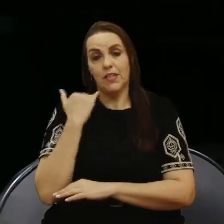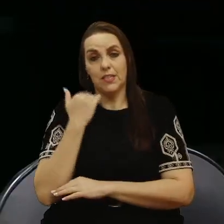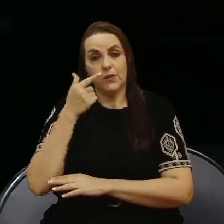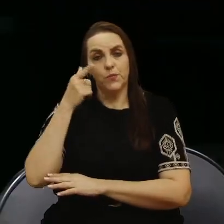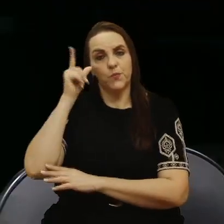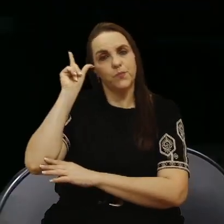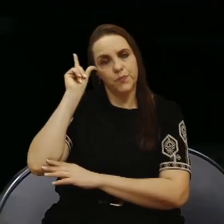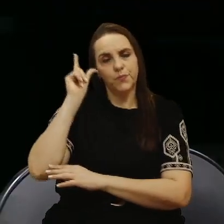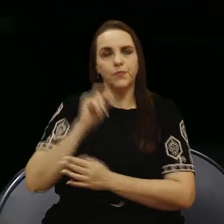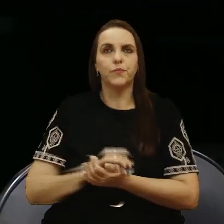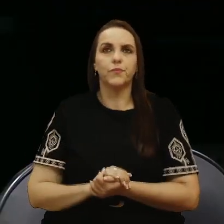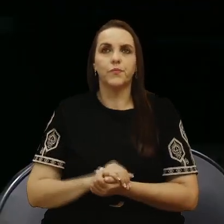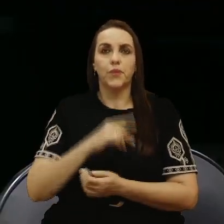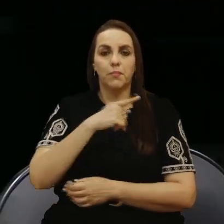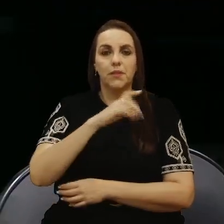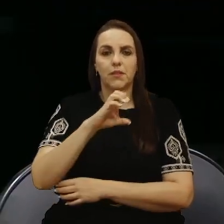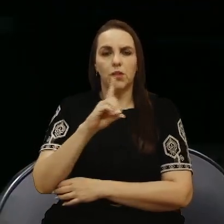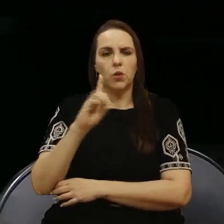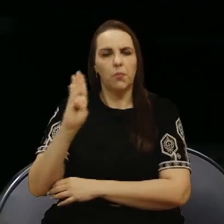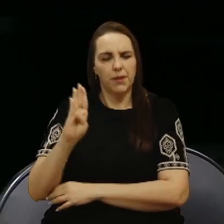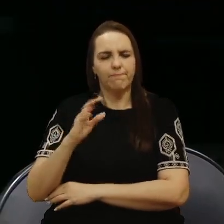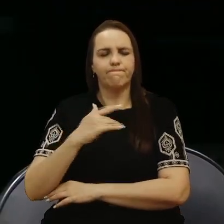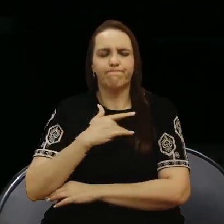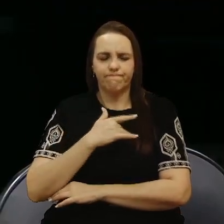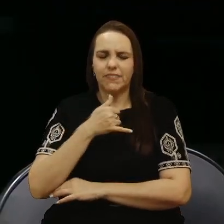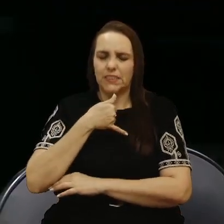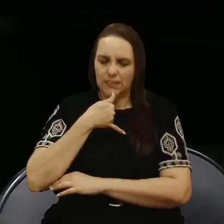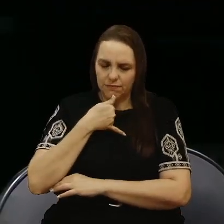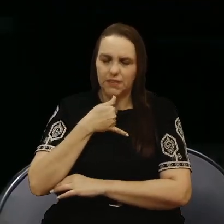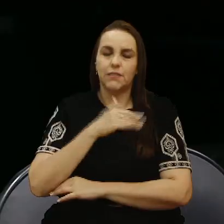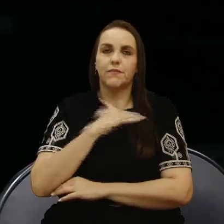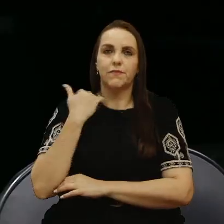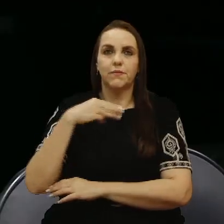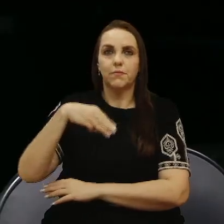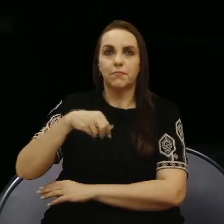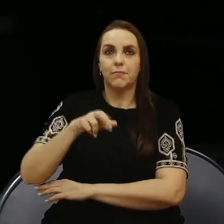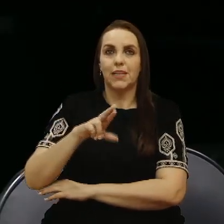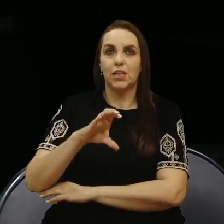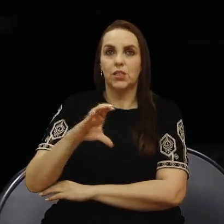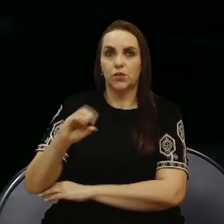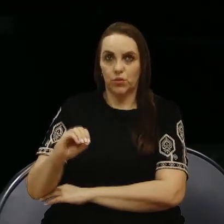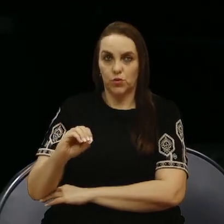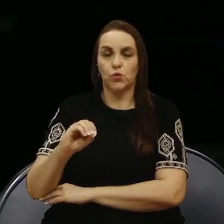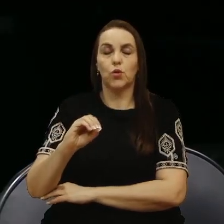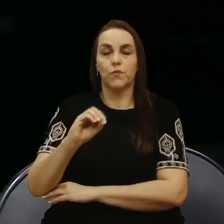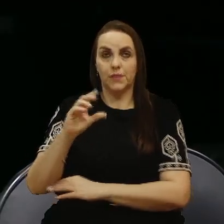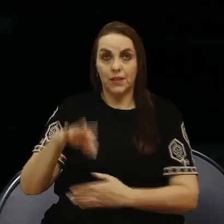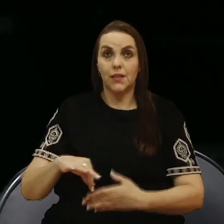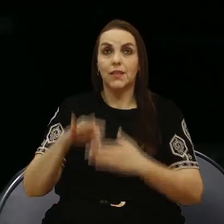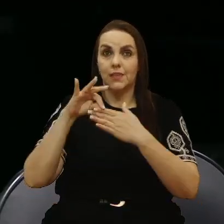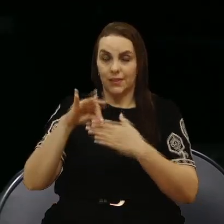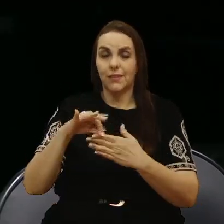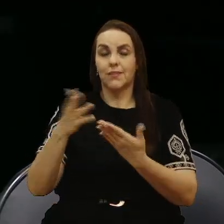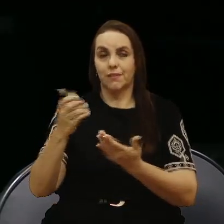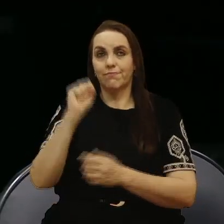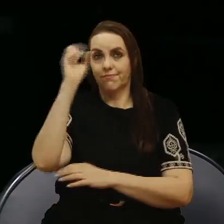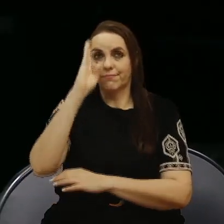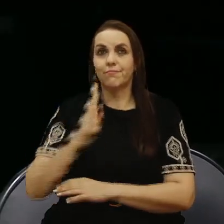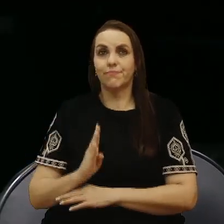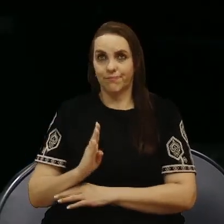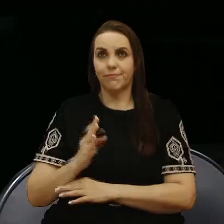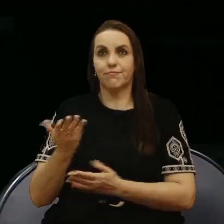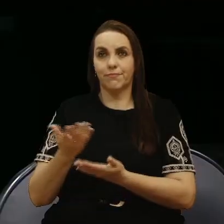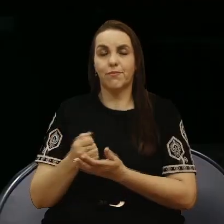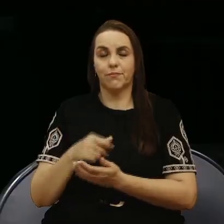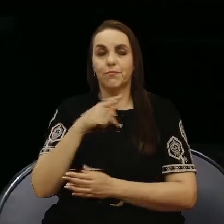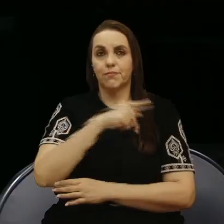ontem. O PCdoB lamenta profundamente o falecimento de Márcio Cabreira, dirigente nacional do Partido Comunista do Brasil e um dos responsáveis